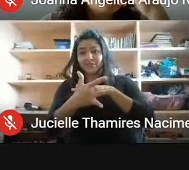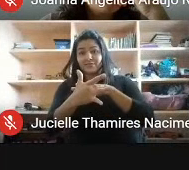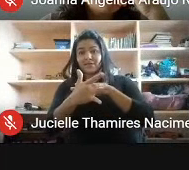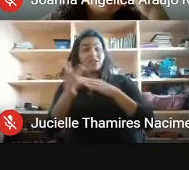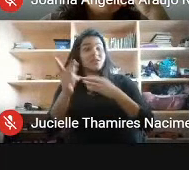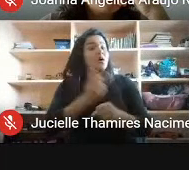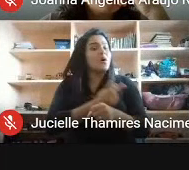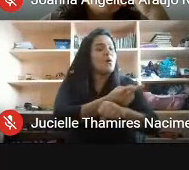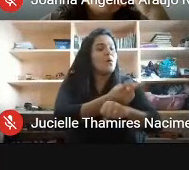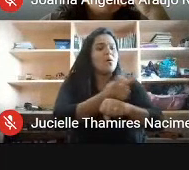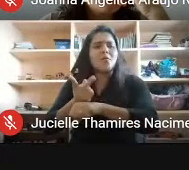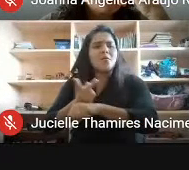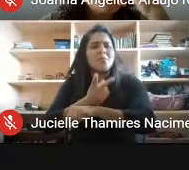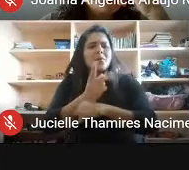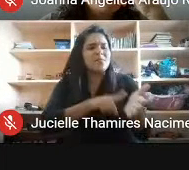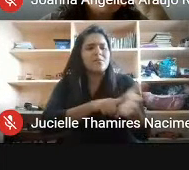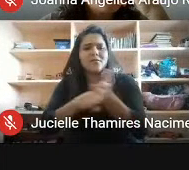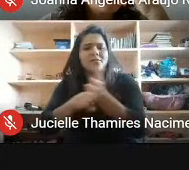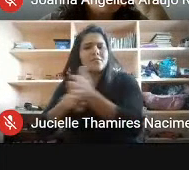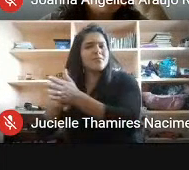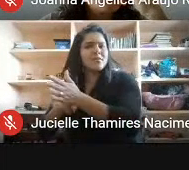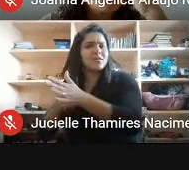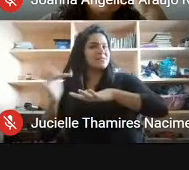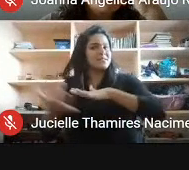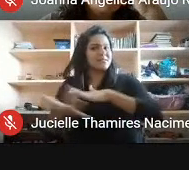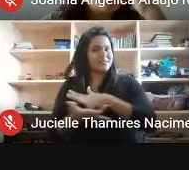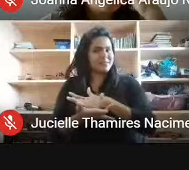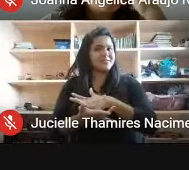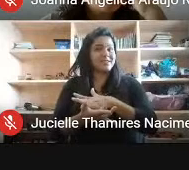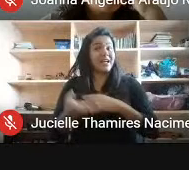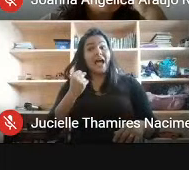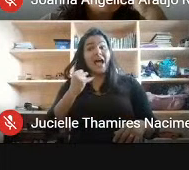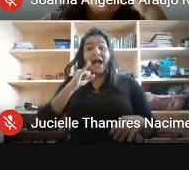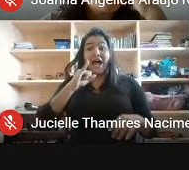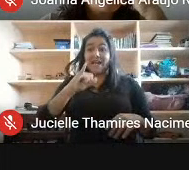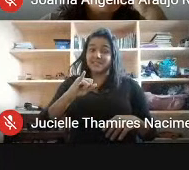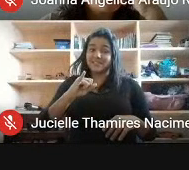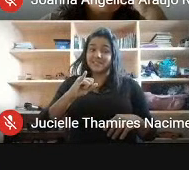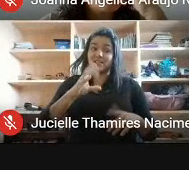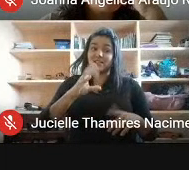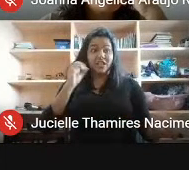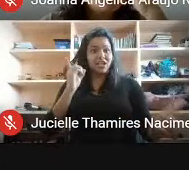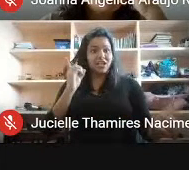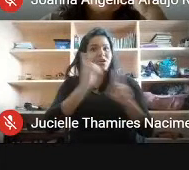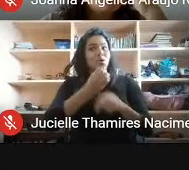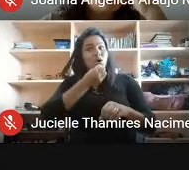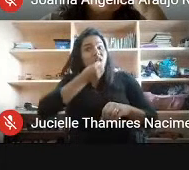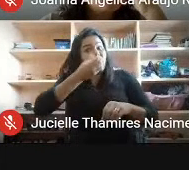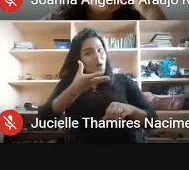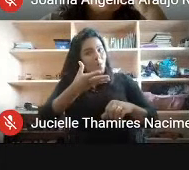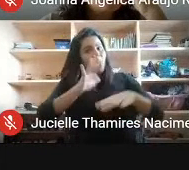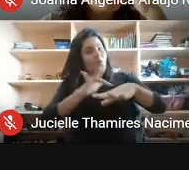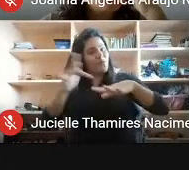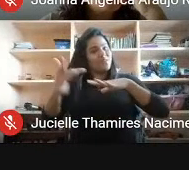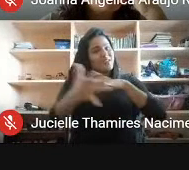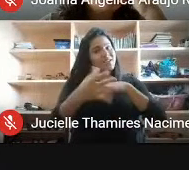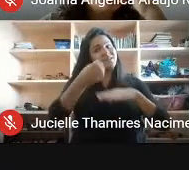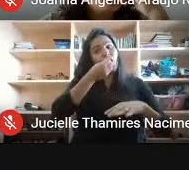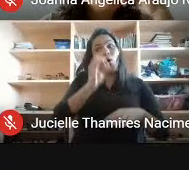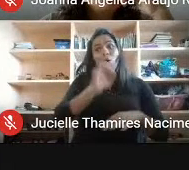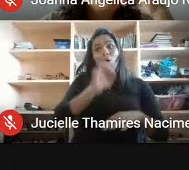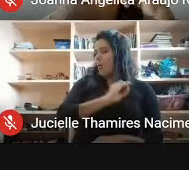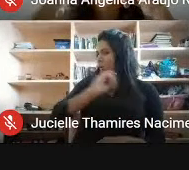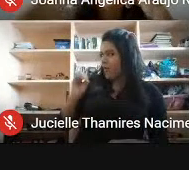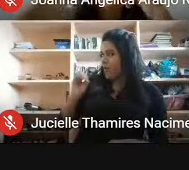desalinhar uma coisa de sua vida. Se essa rede social leva você para o caminho do bom, beleza. Mas se ela te leva para um caminho ruim, de uma